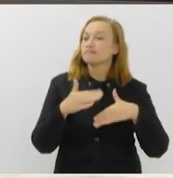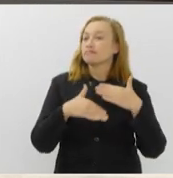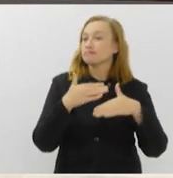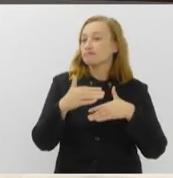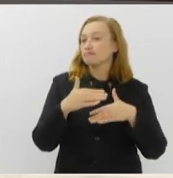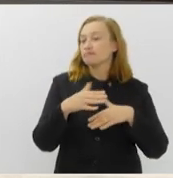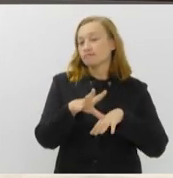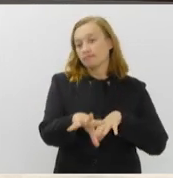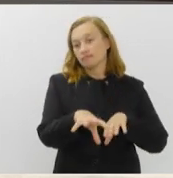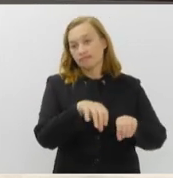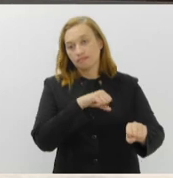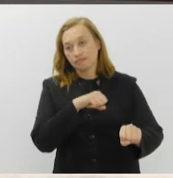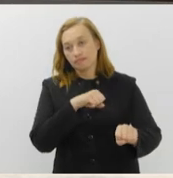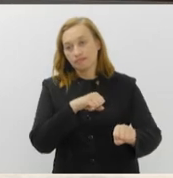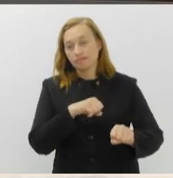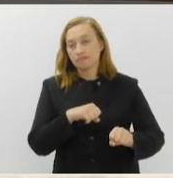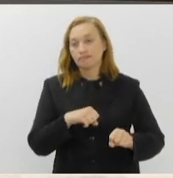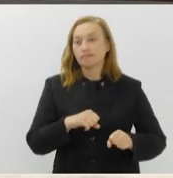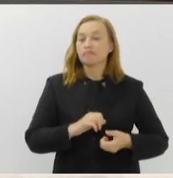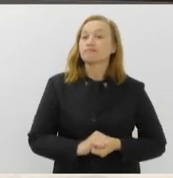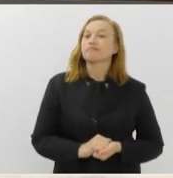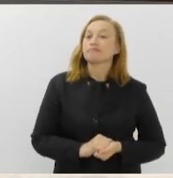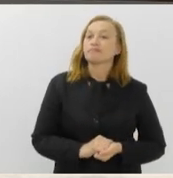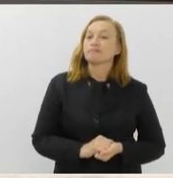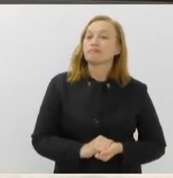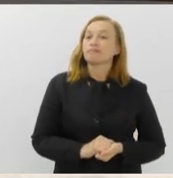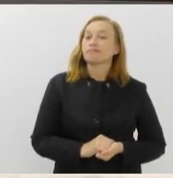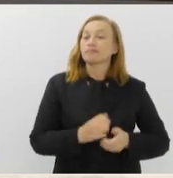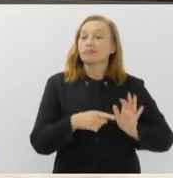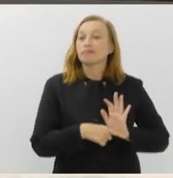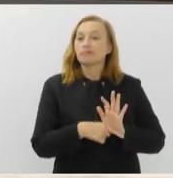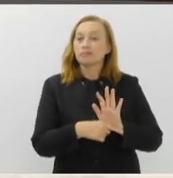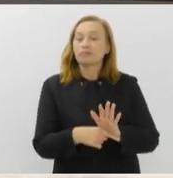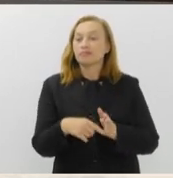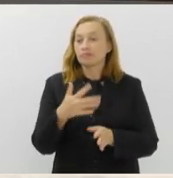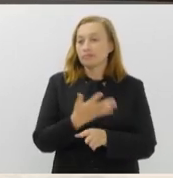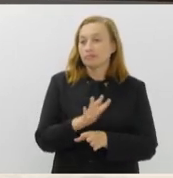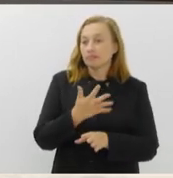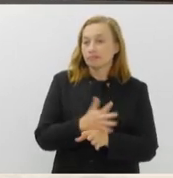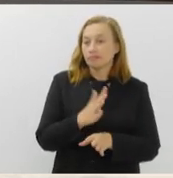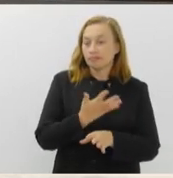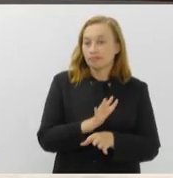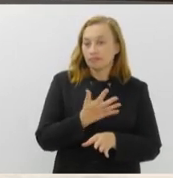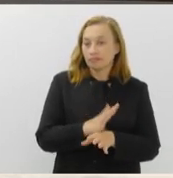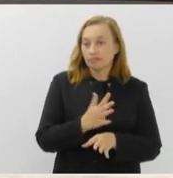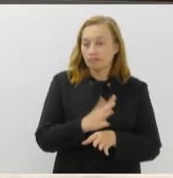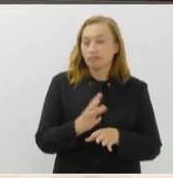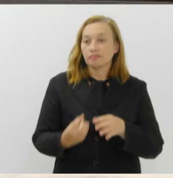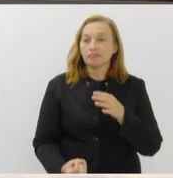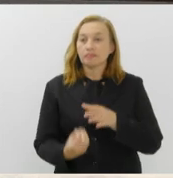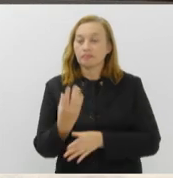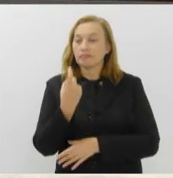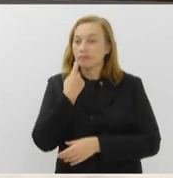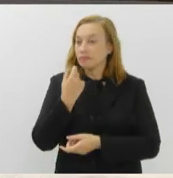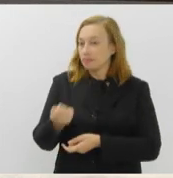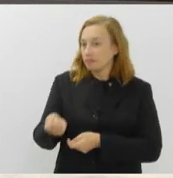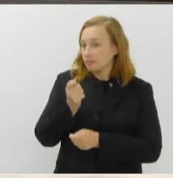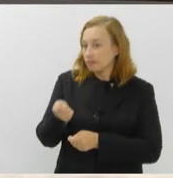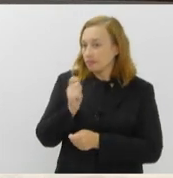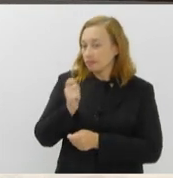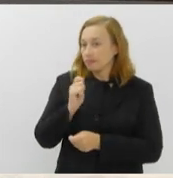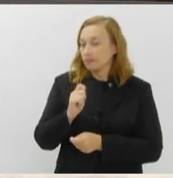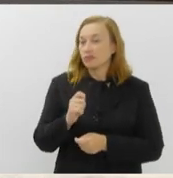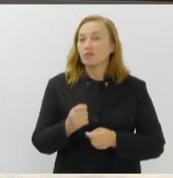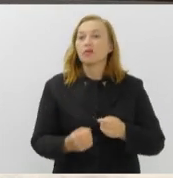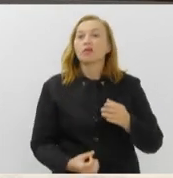muitas necessidades de auxílio e fomento para as práticas produtivas do beneficiamento do pescado, inclusive da construção